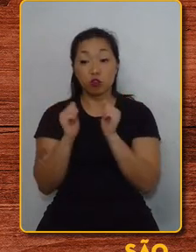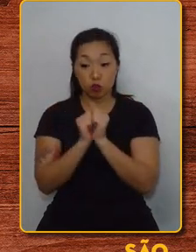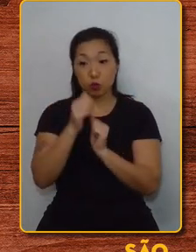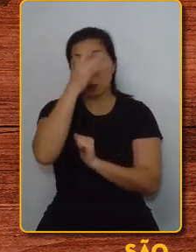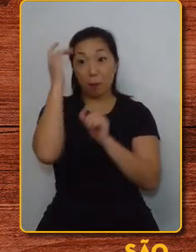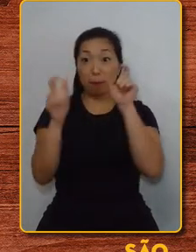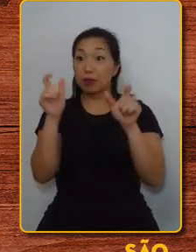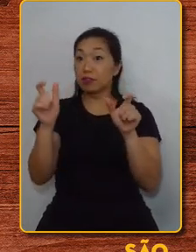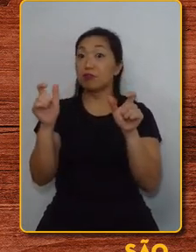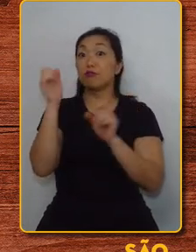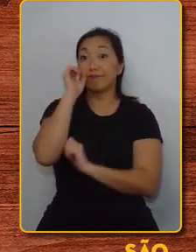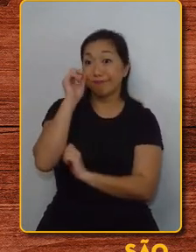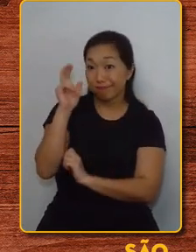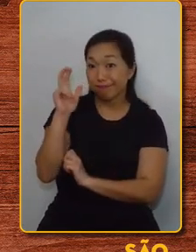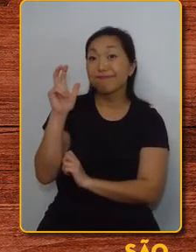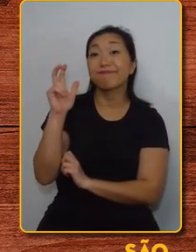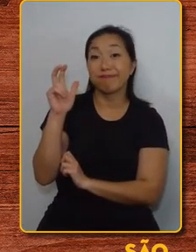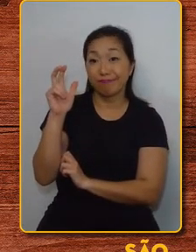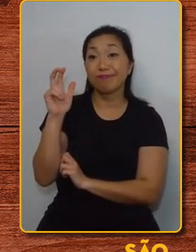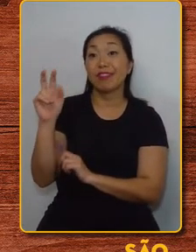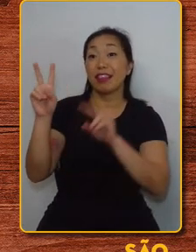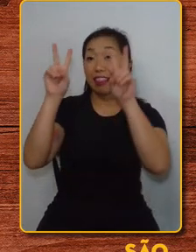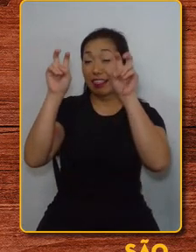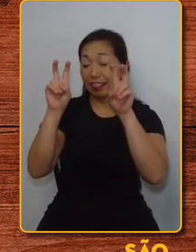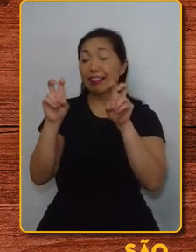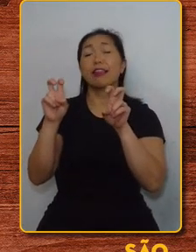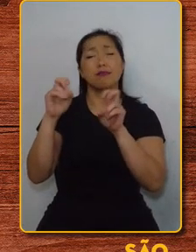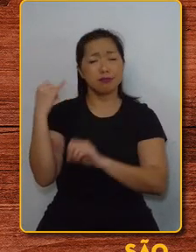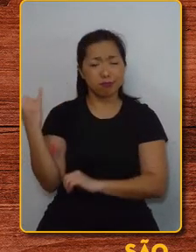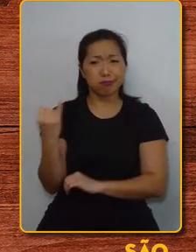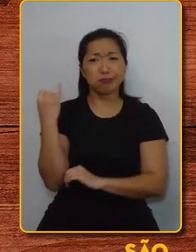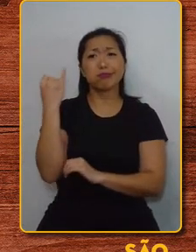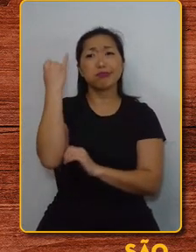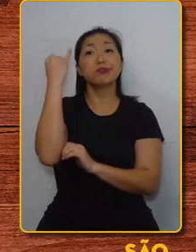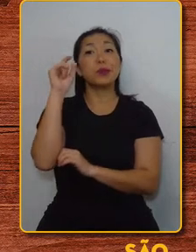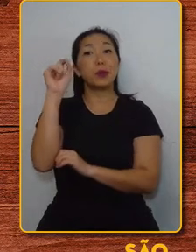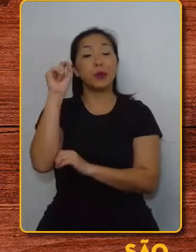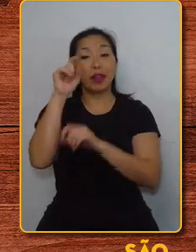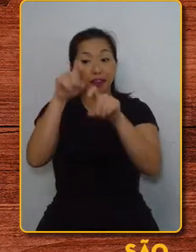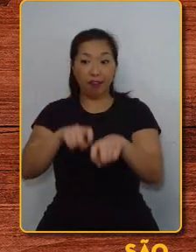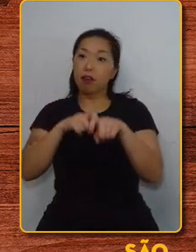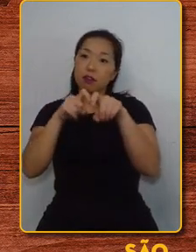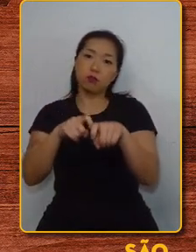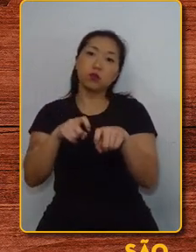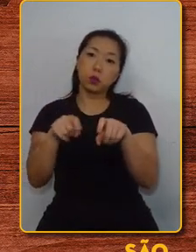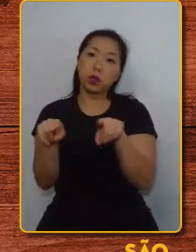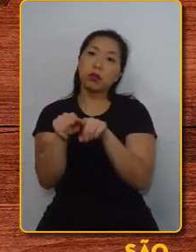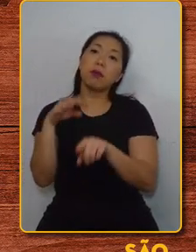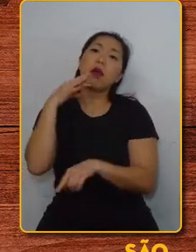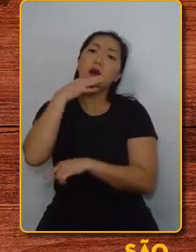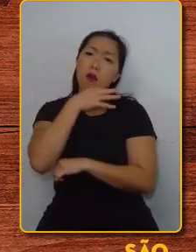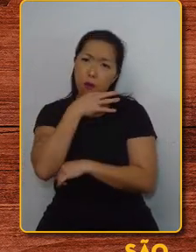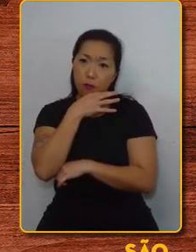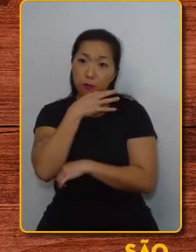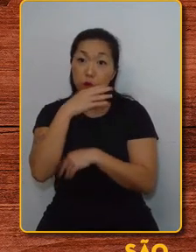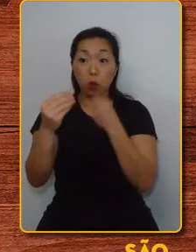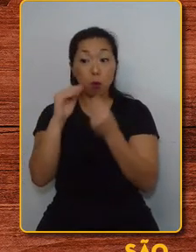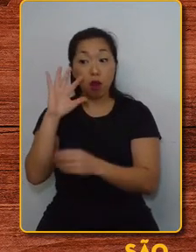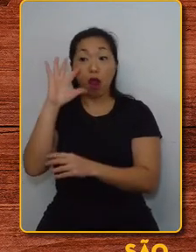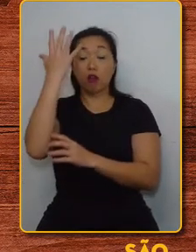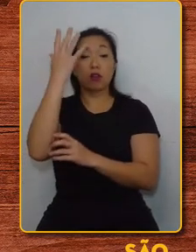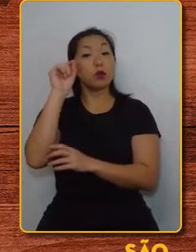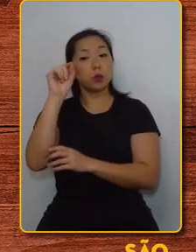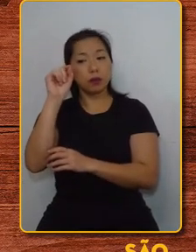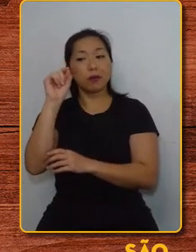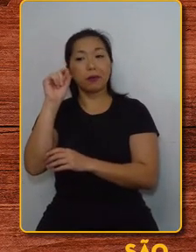de muitíssima importância, que é o tema da agricultura, e óbvio, as consequências do modelo econômico, que é o